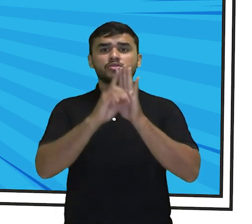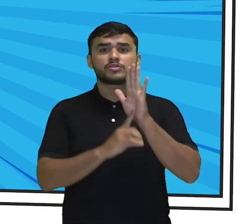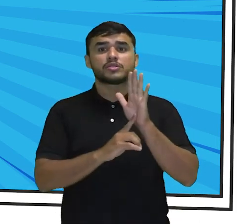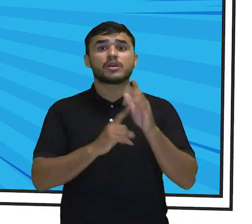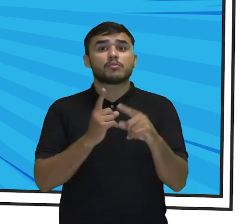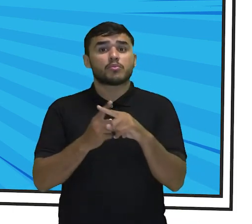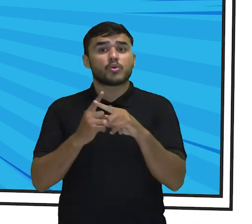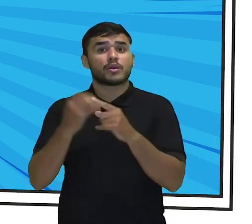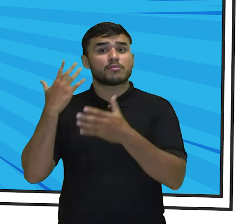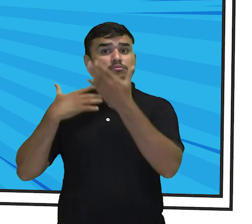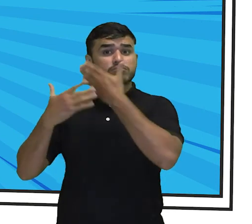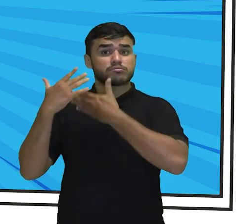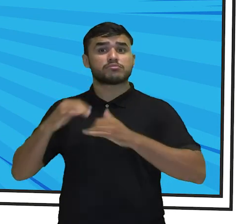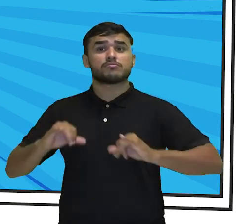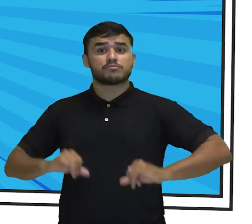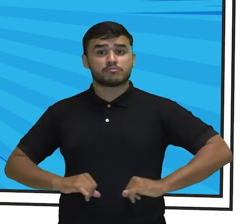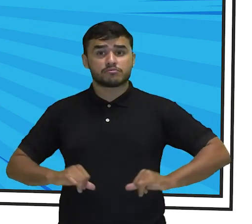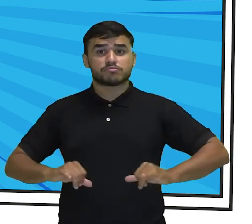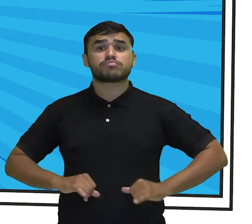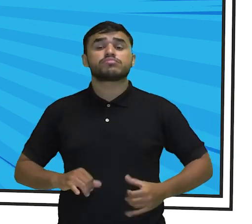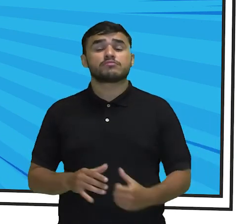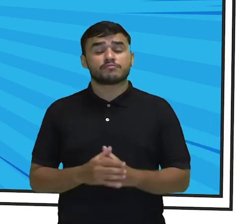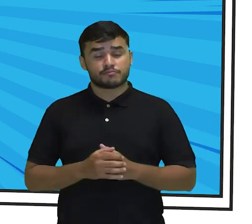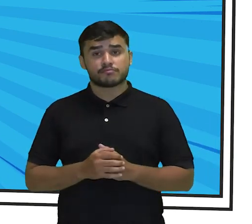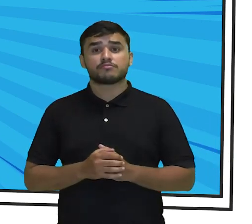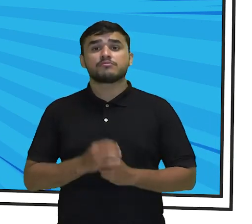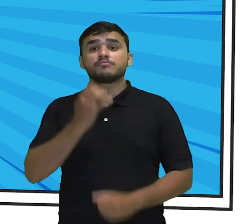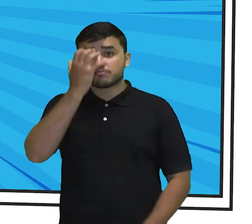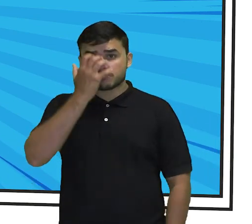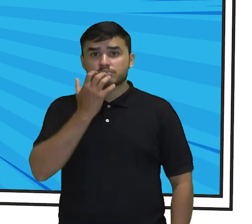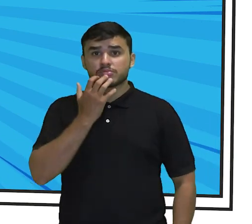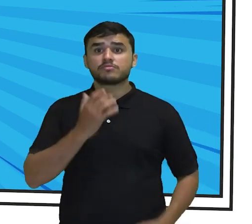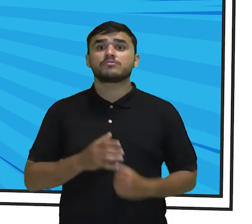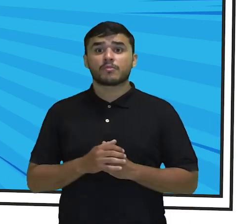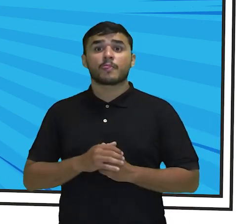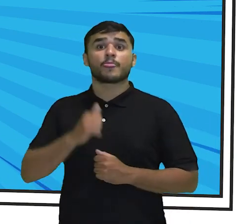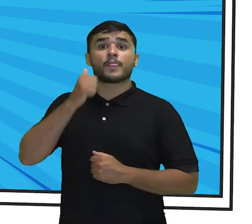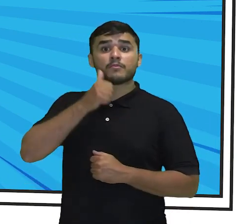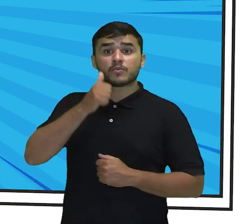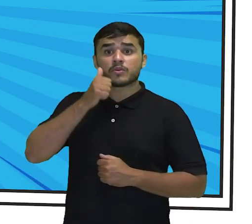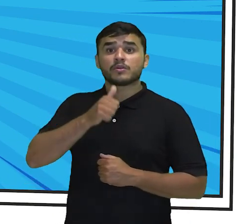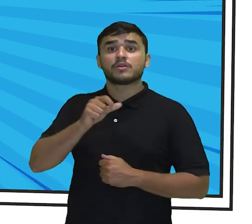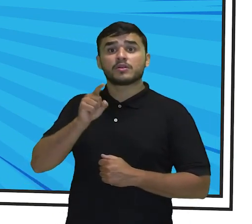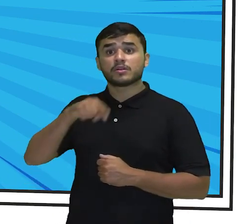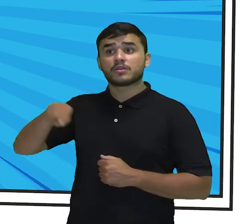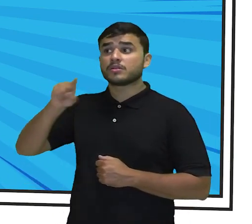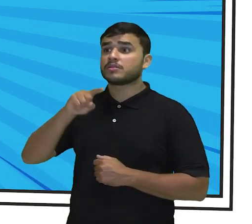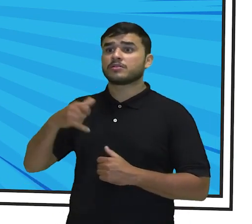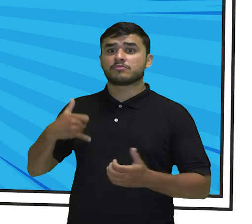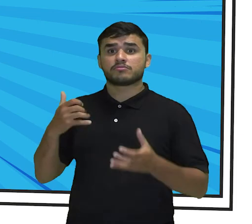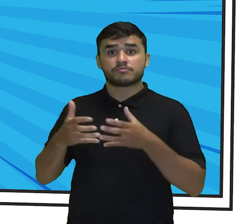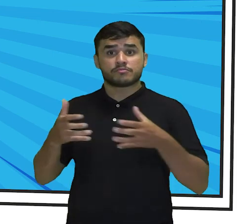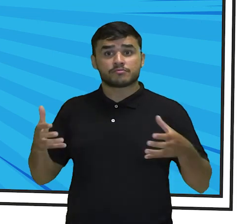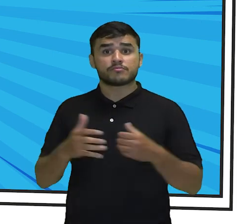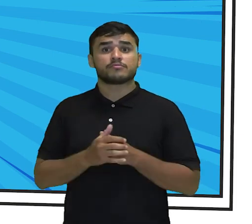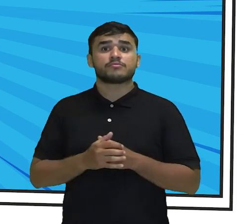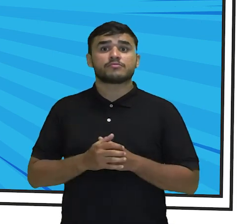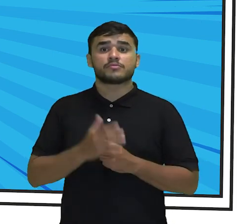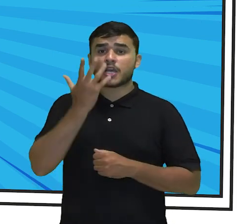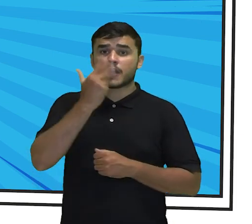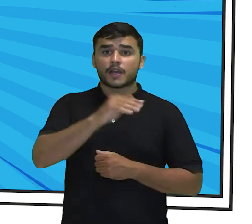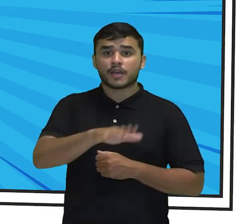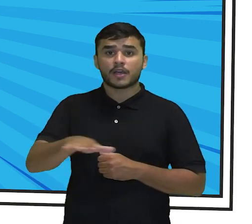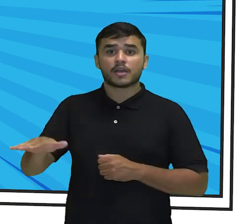sofrimento. Isso eu falo principalmente em relação, por exemplo, às mulheres, aos idosos, às